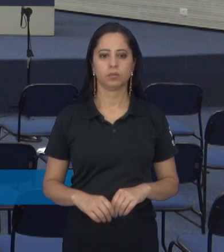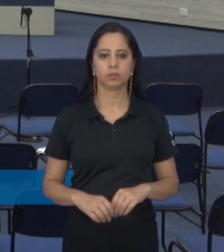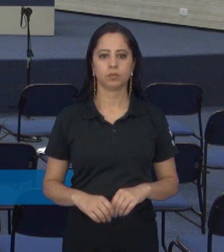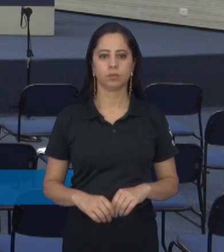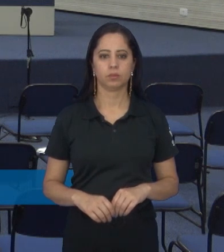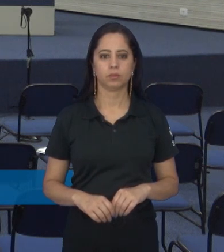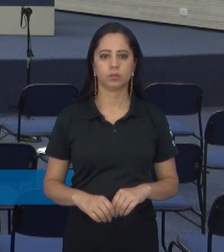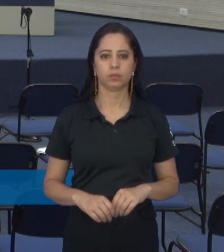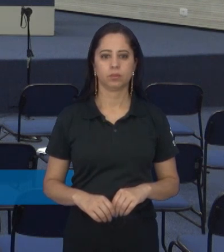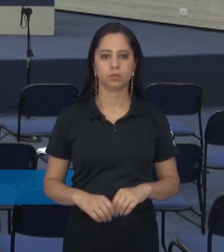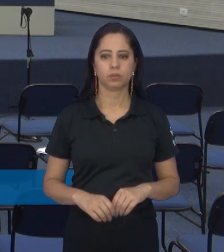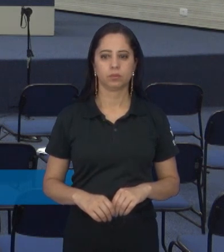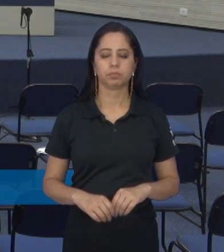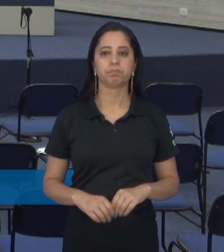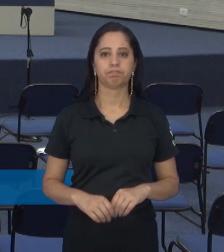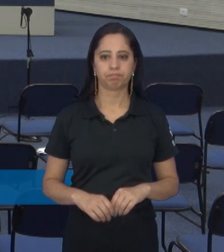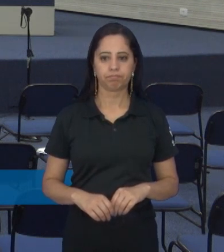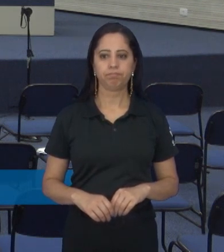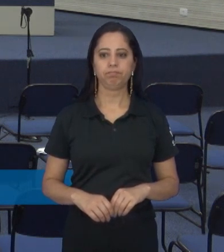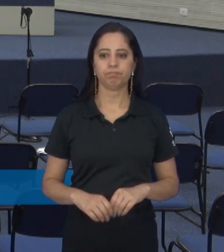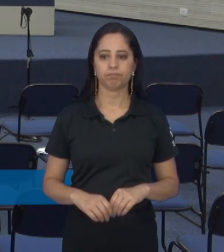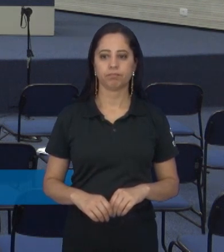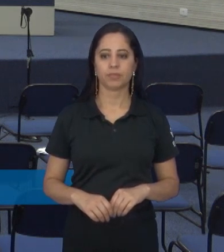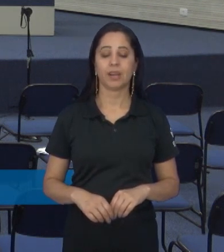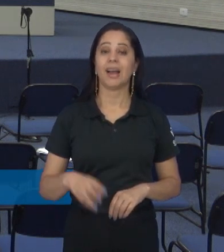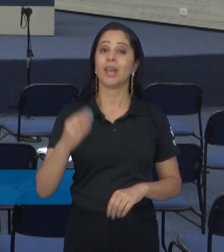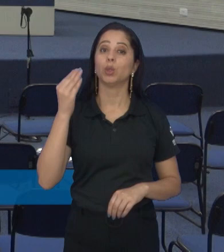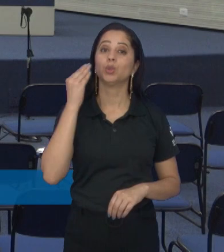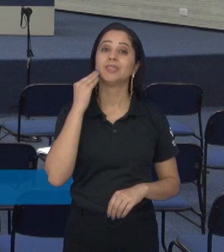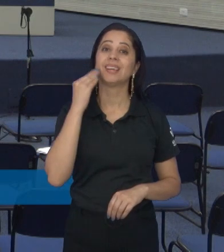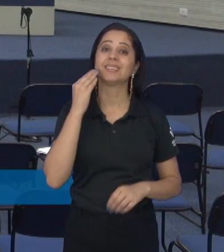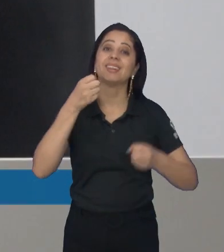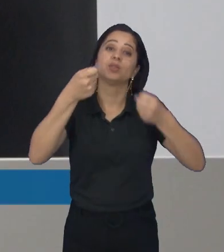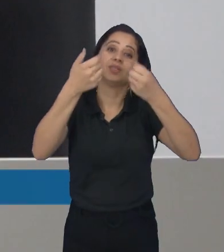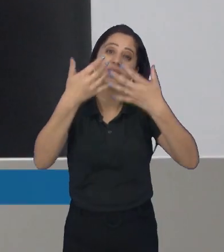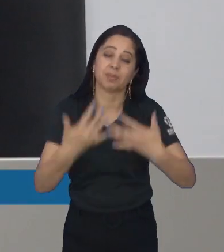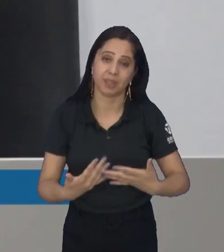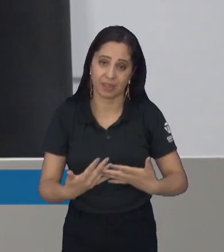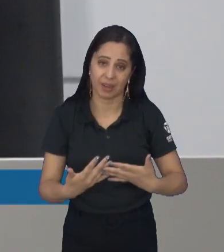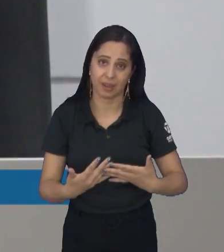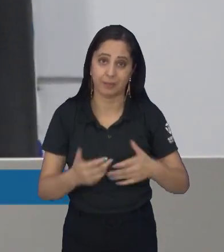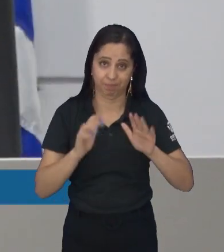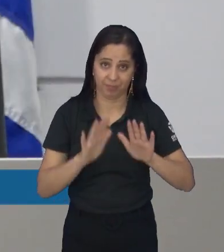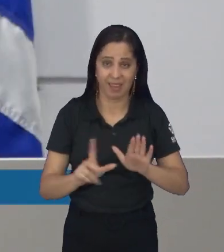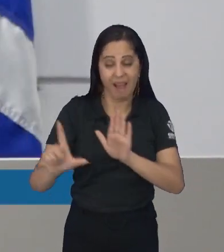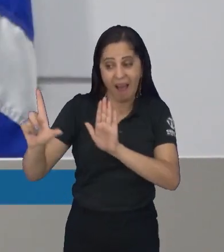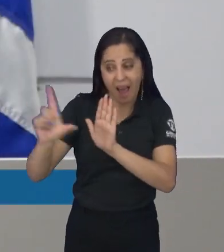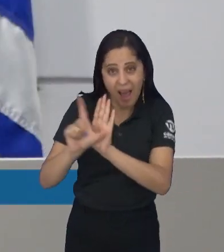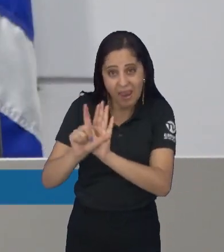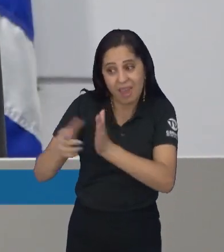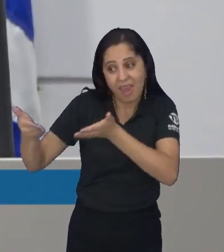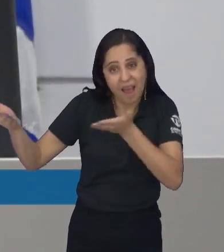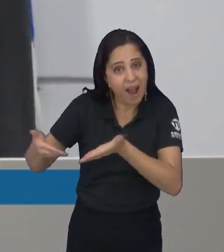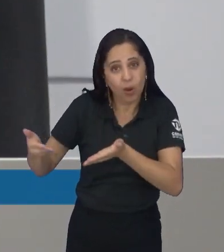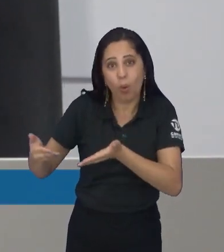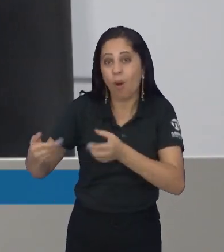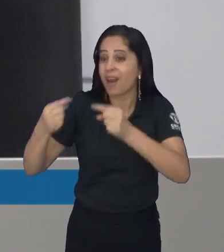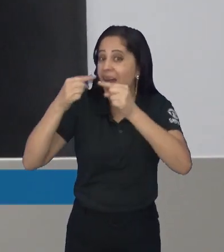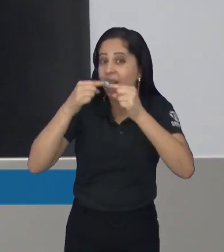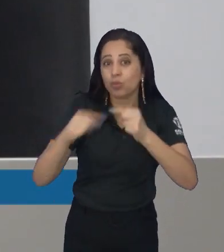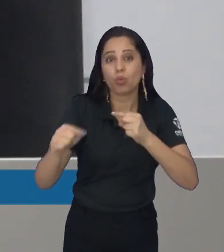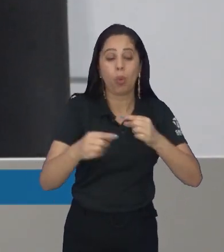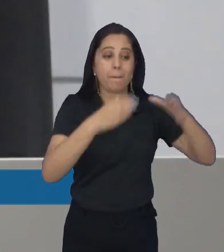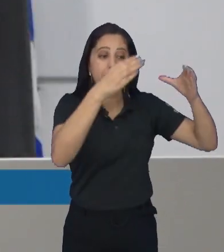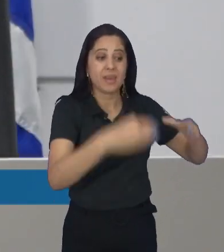então senhora É que na verdade assim é o que eu tô tentando esclarecer é que essa legislação hoje ela não atua com essa questão da regularização